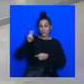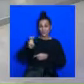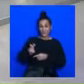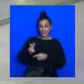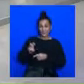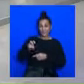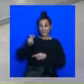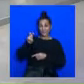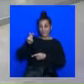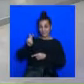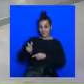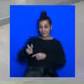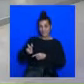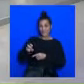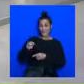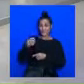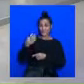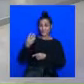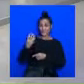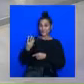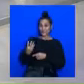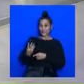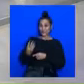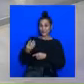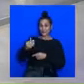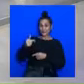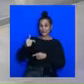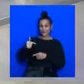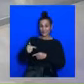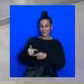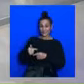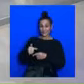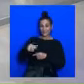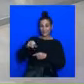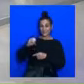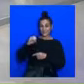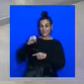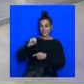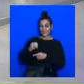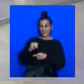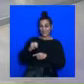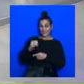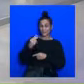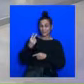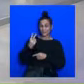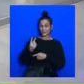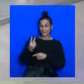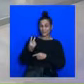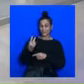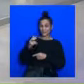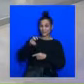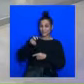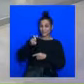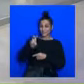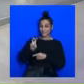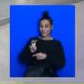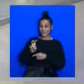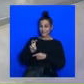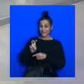5, 5, 4, 7, 0, 2 e